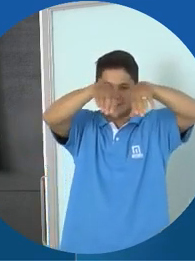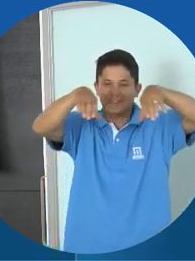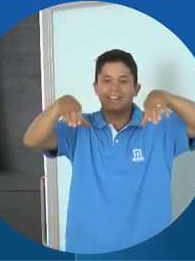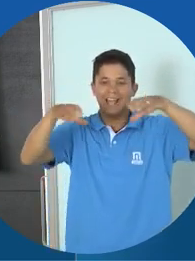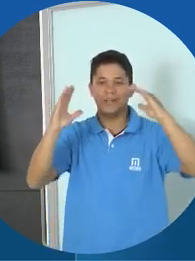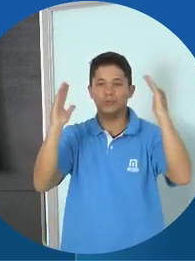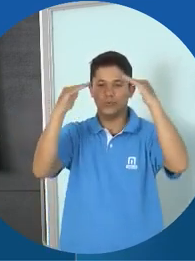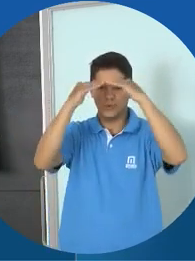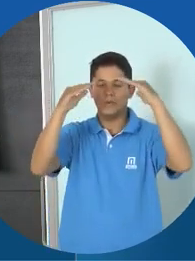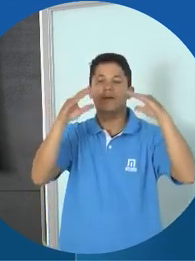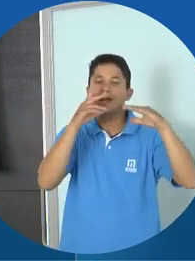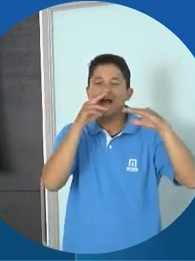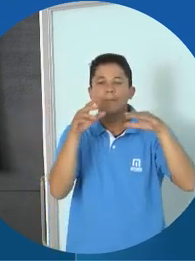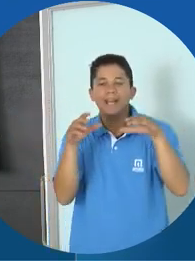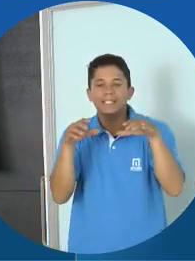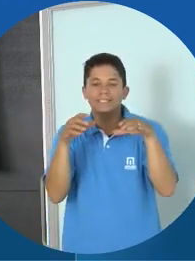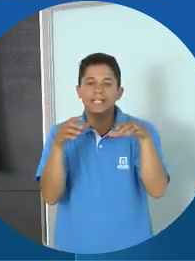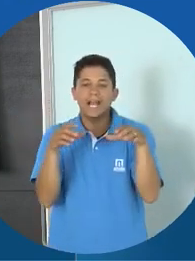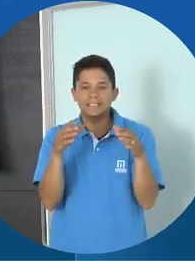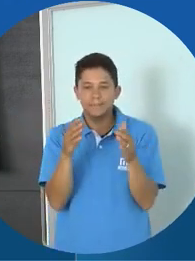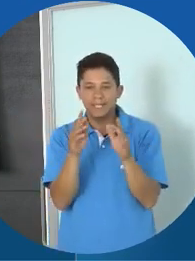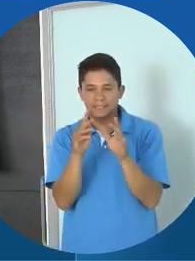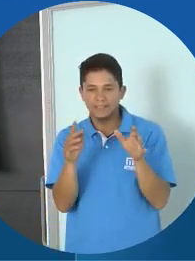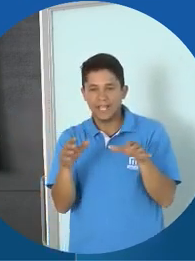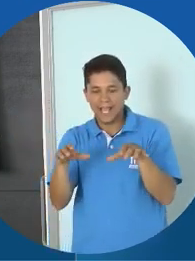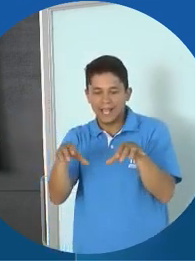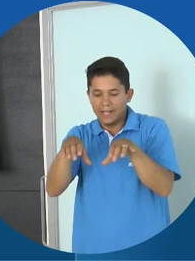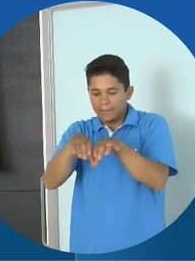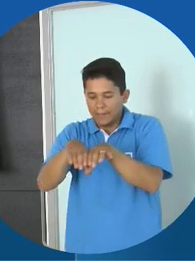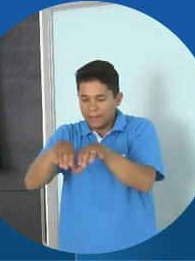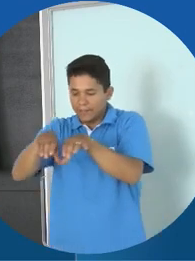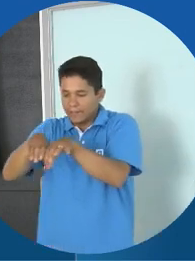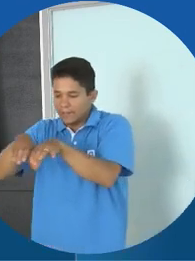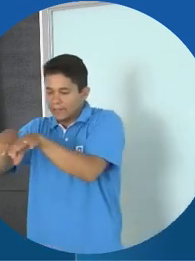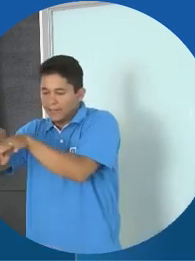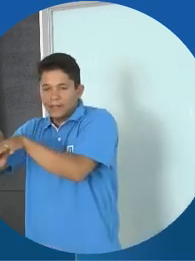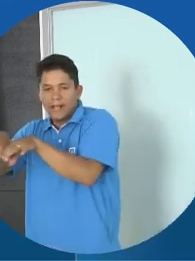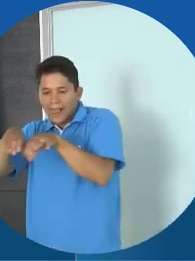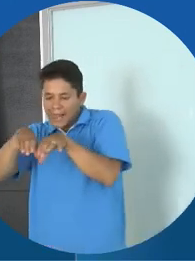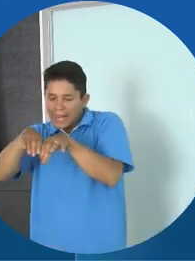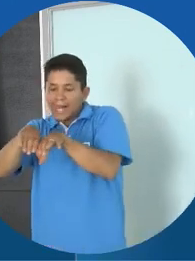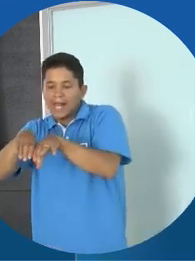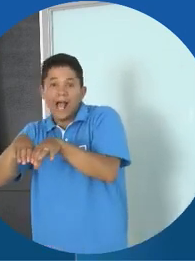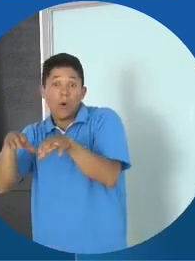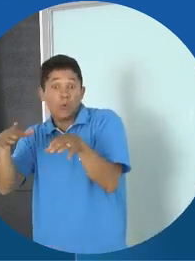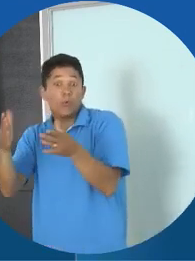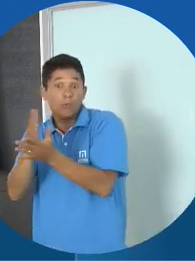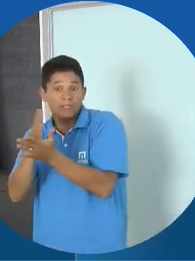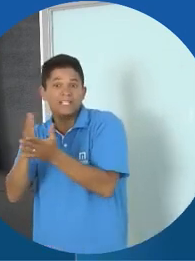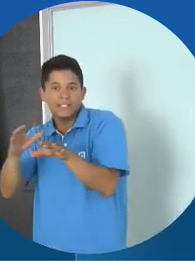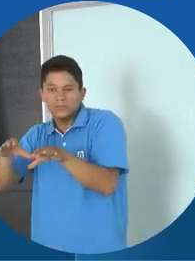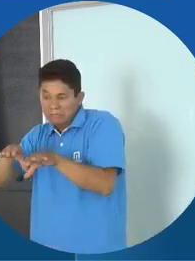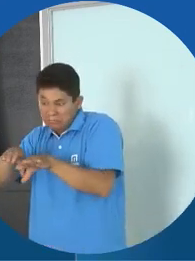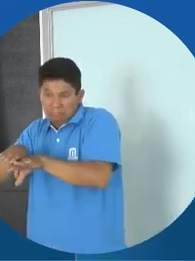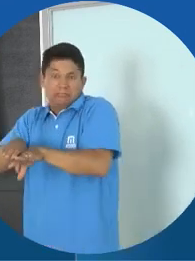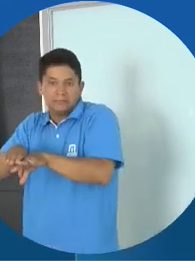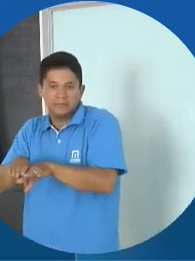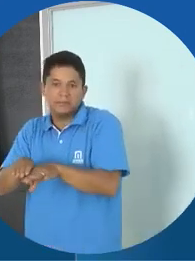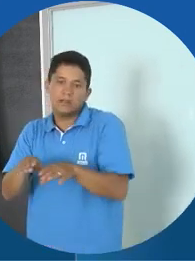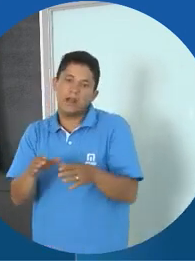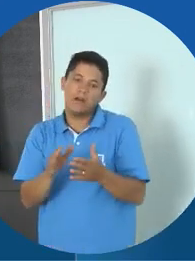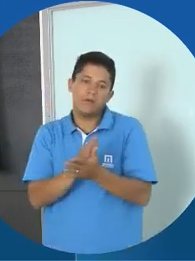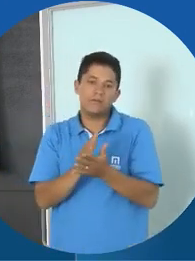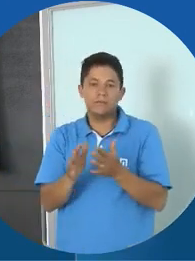suporte para aumentar o tráfego, situações de diques também, de